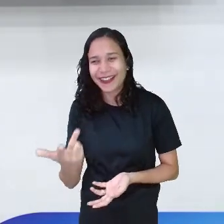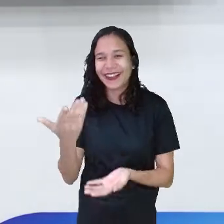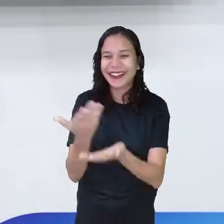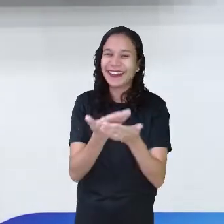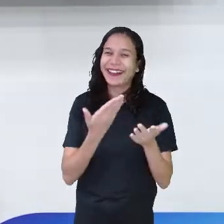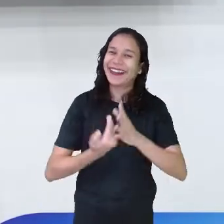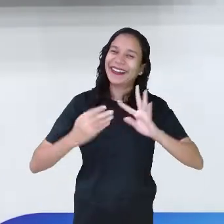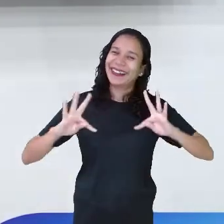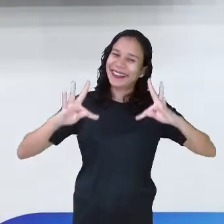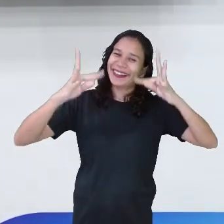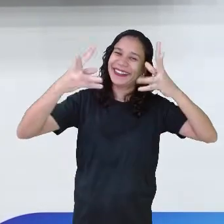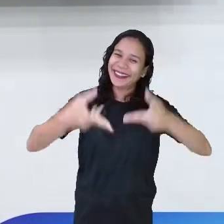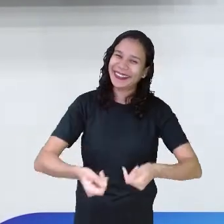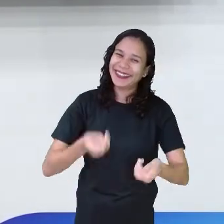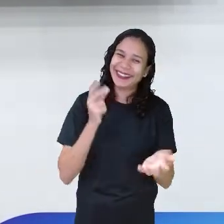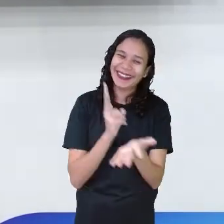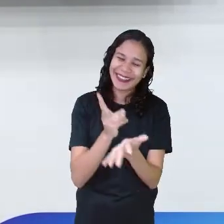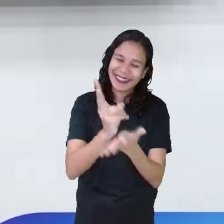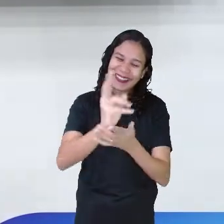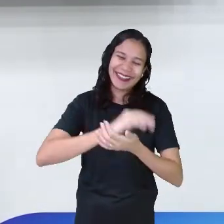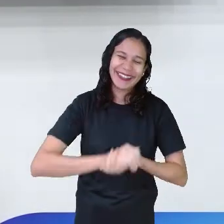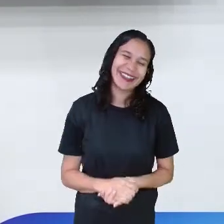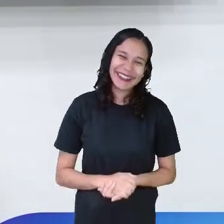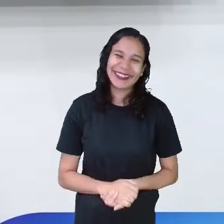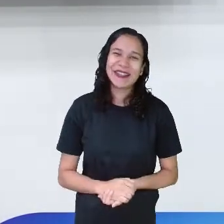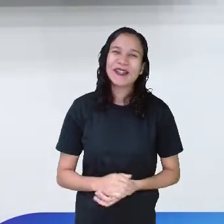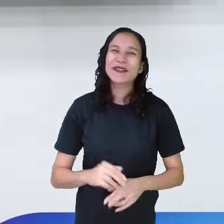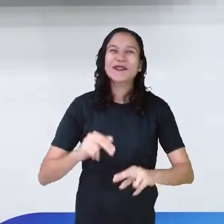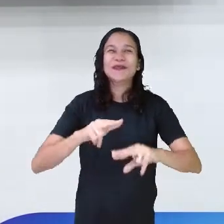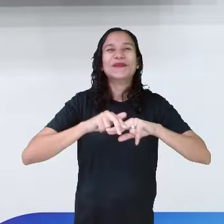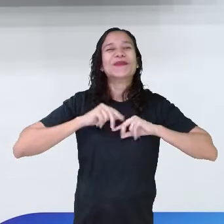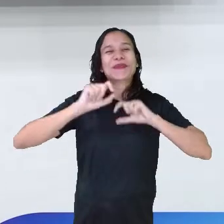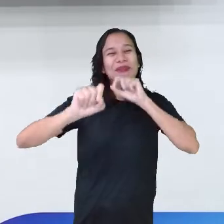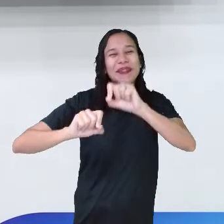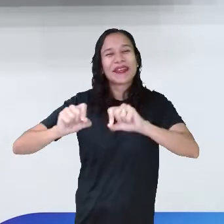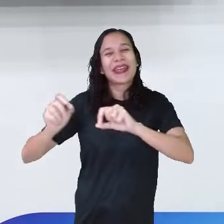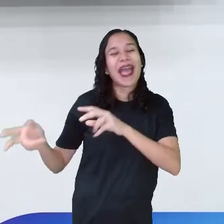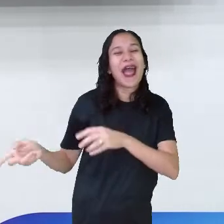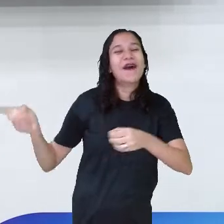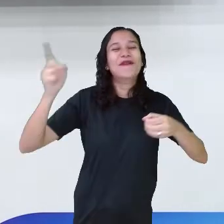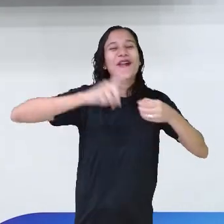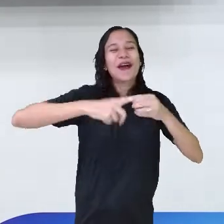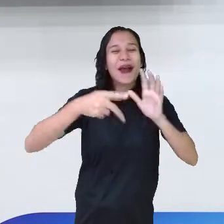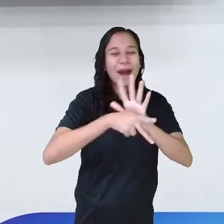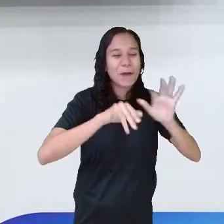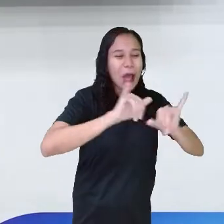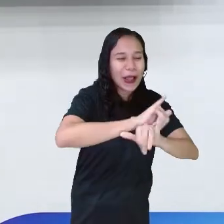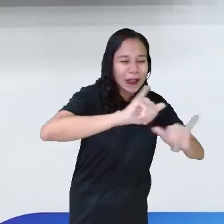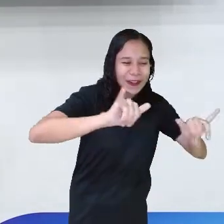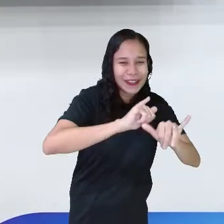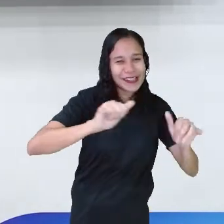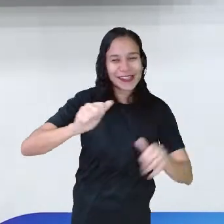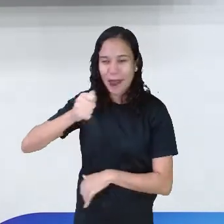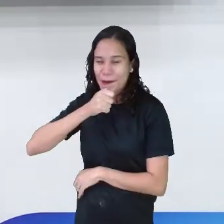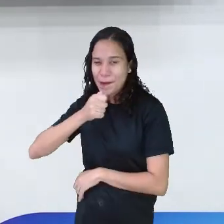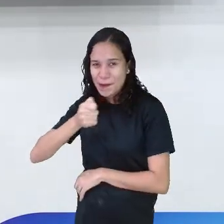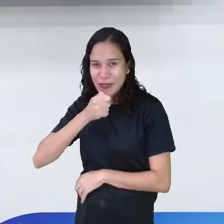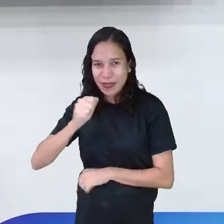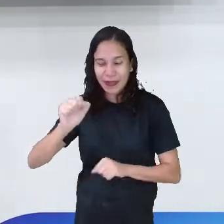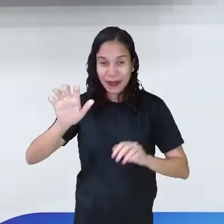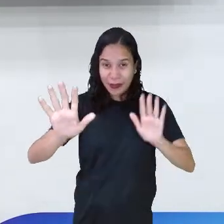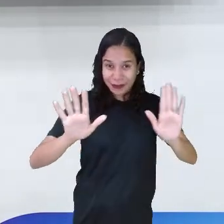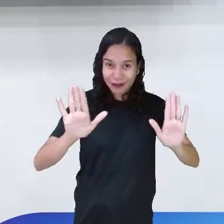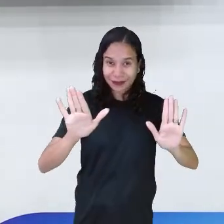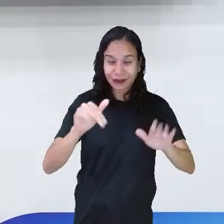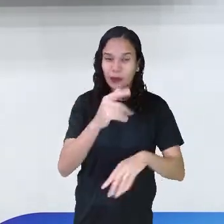todos nós. A aula Vamos não continuar, né? Então vejam, vamos voltar para a notícia e reportagem. Se vocês que estão chegando hoje, por acaso,